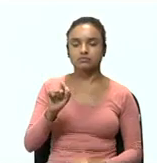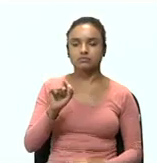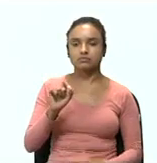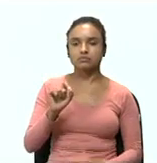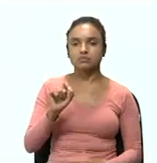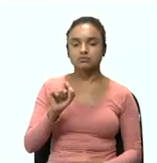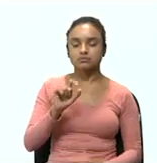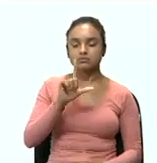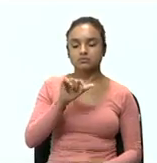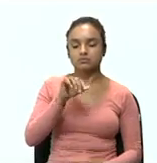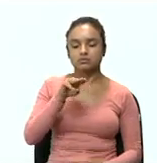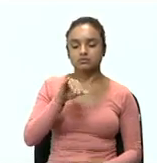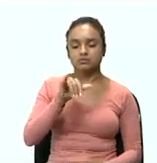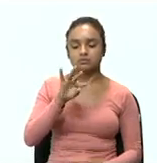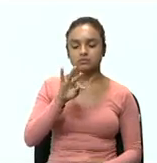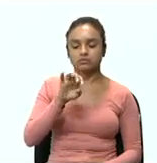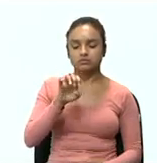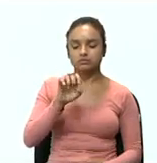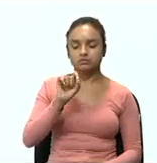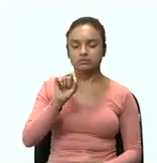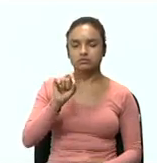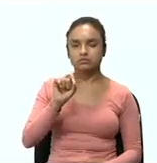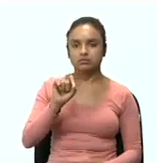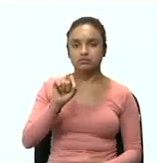o limite